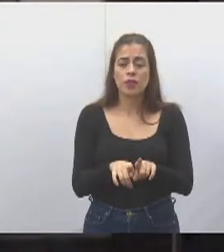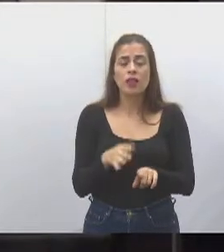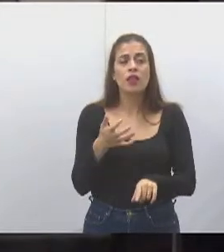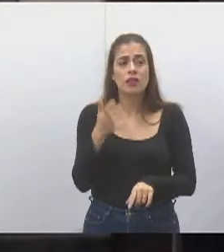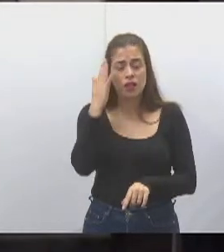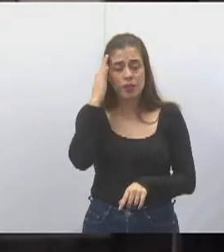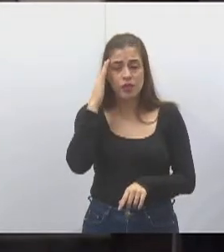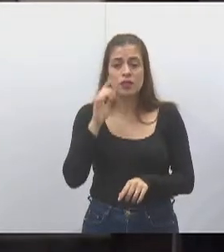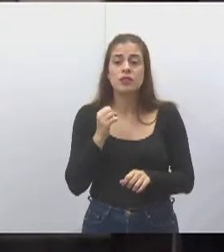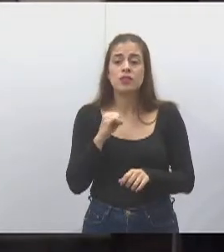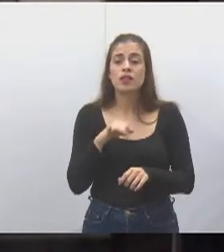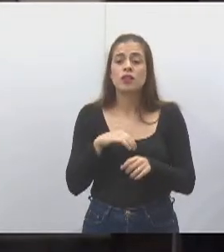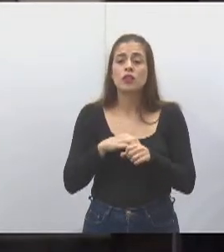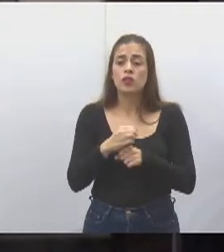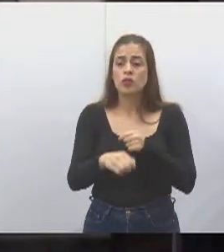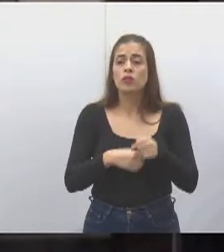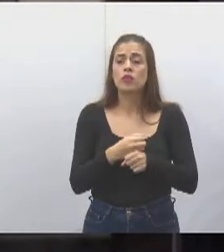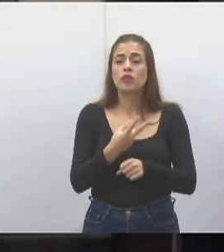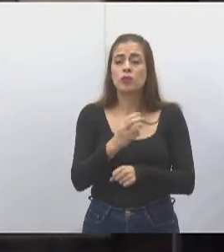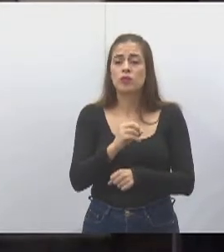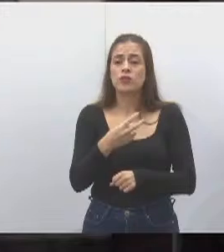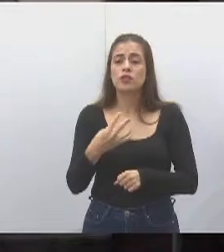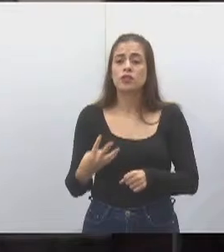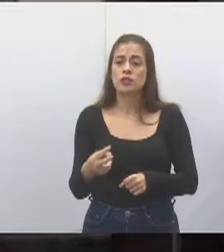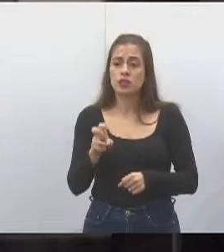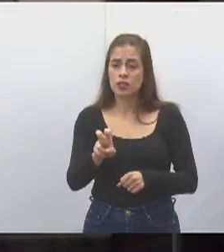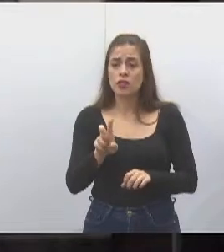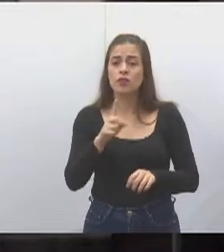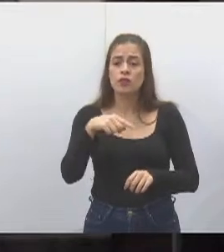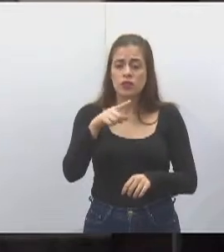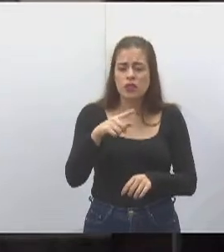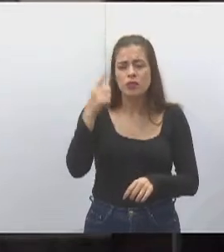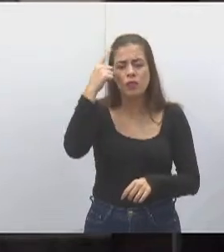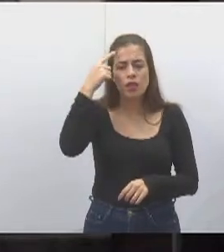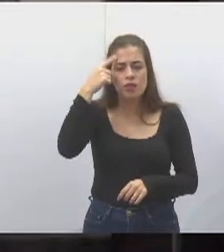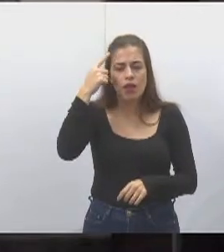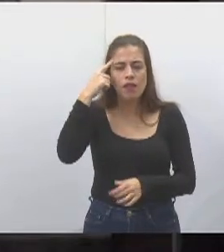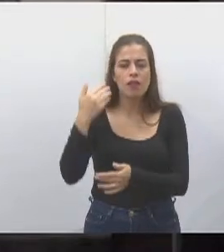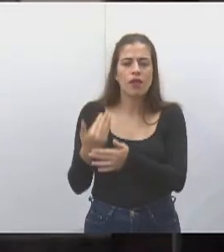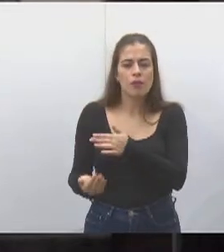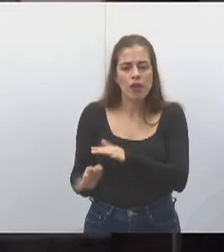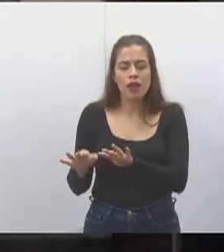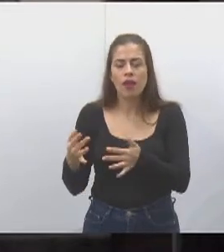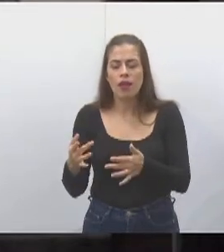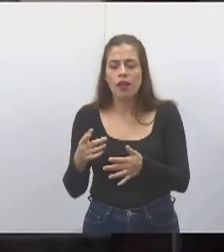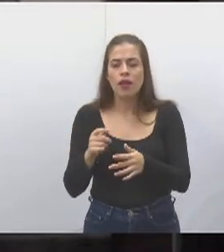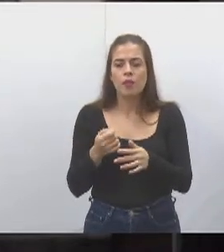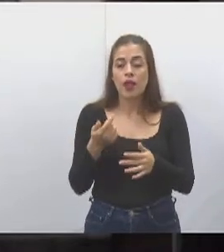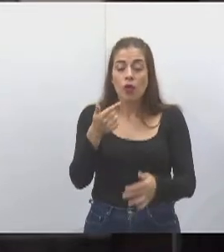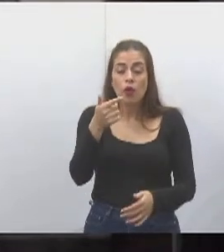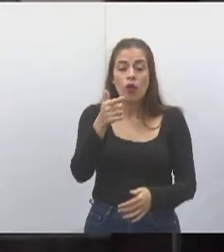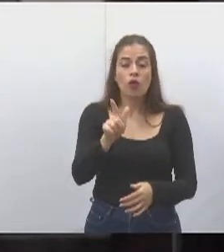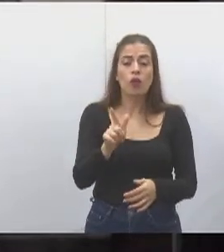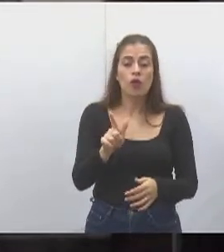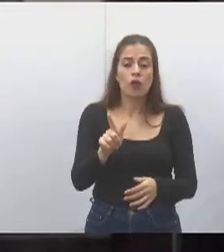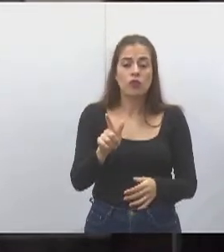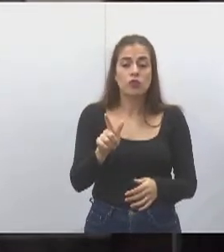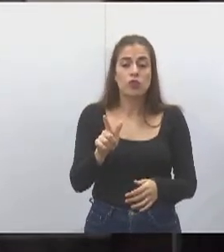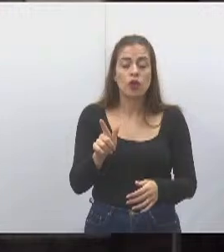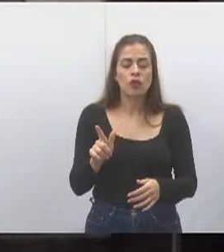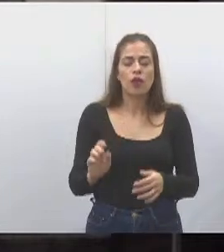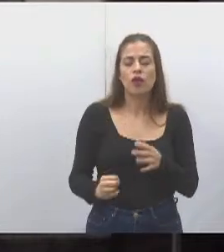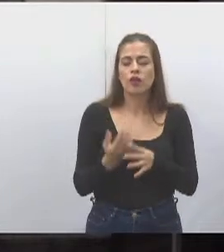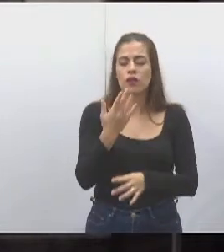2025 vocês consideraram esse déficit, de alguma forma vocês projetaram isso e fizeram uma estimativa para que não se repita em 2025, e se no